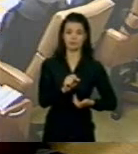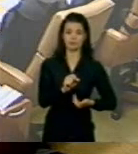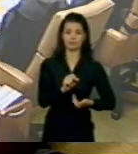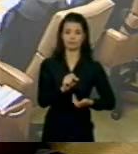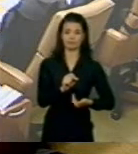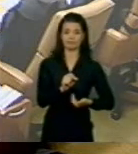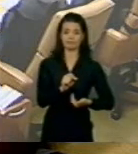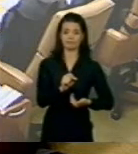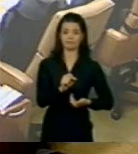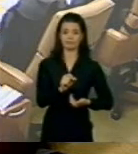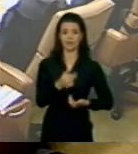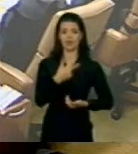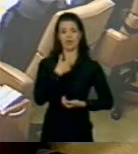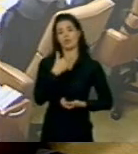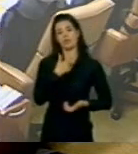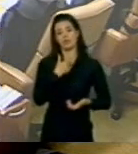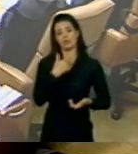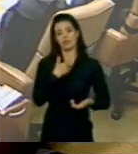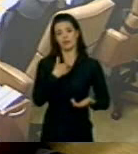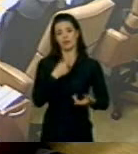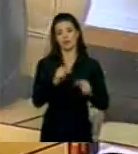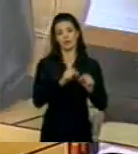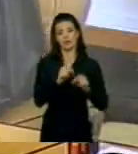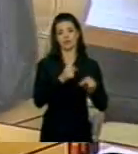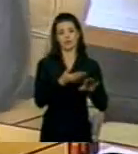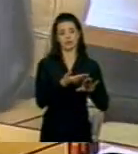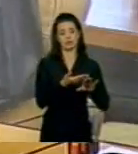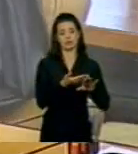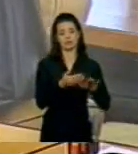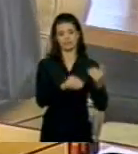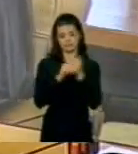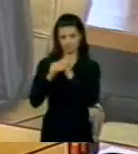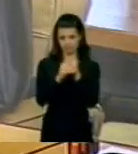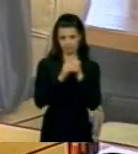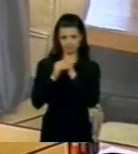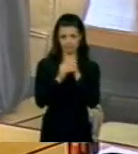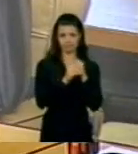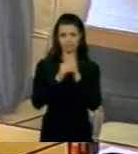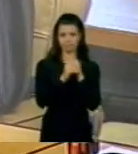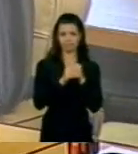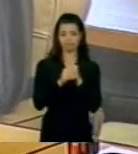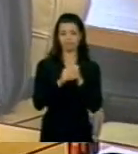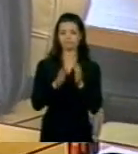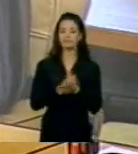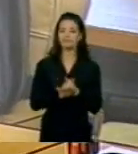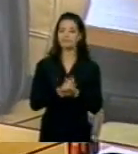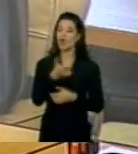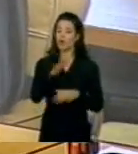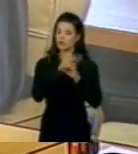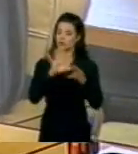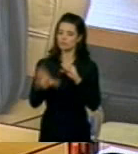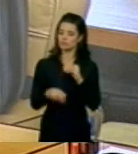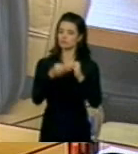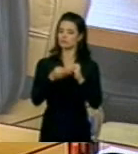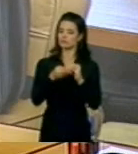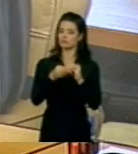de afastar preceitos constitucionais de igual estatura. Também veio aos autos, senhora presidente, uma informação complementar do presidente